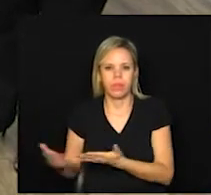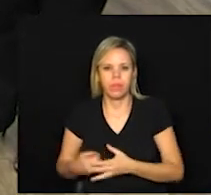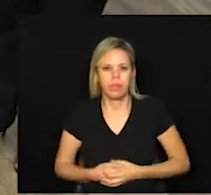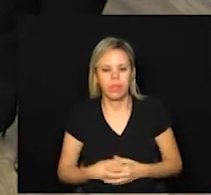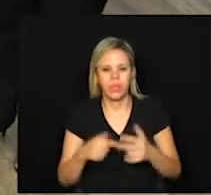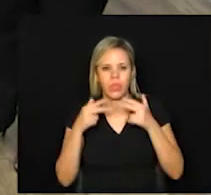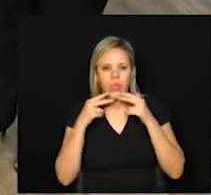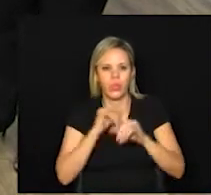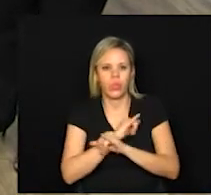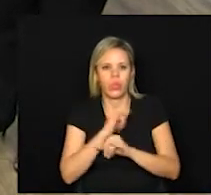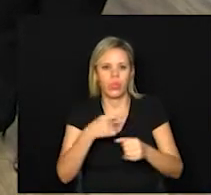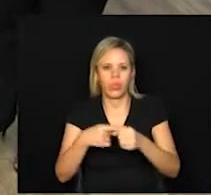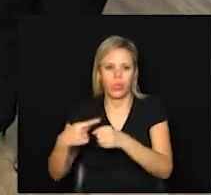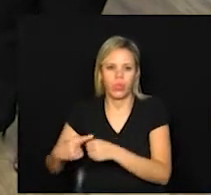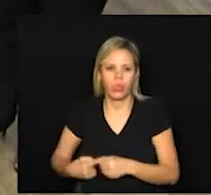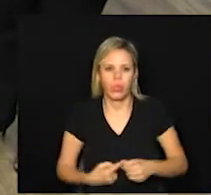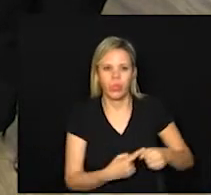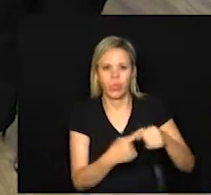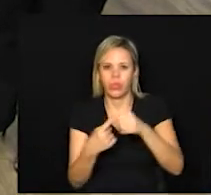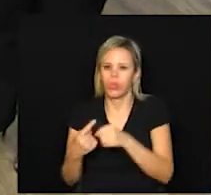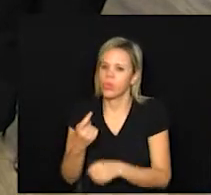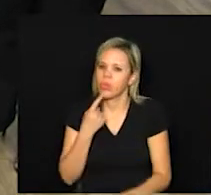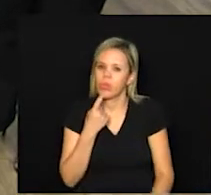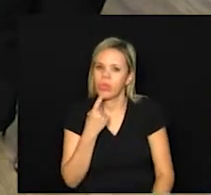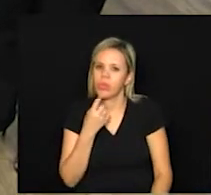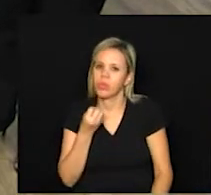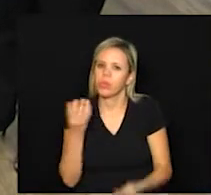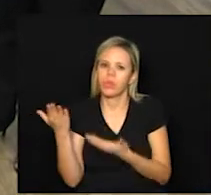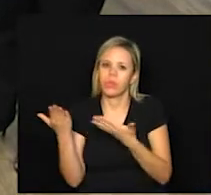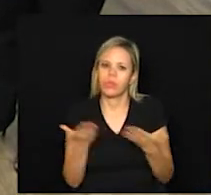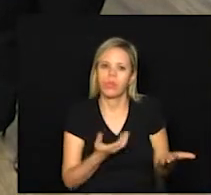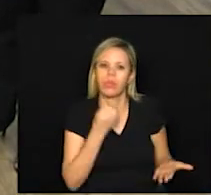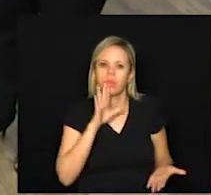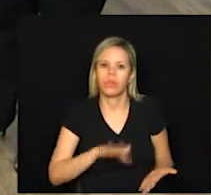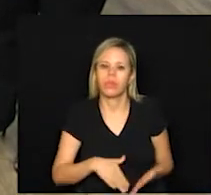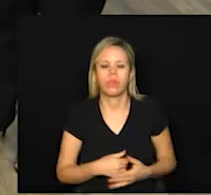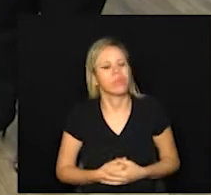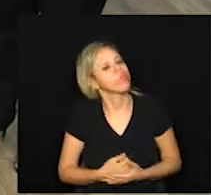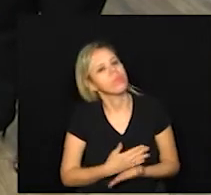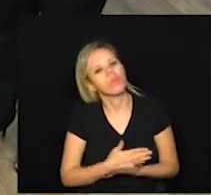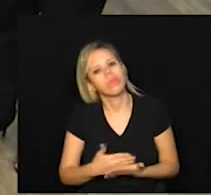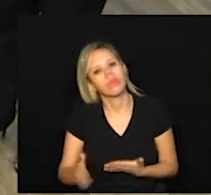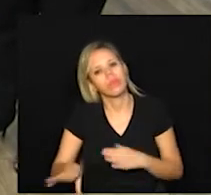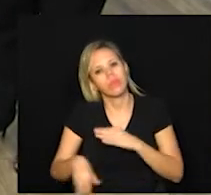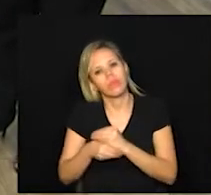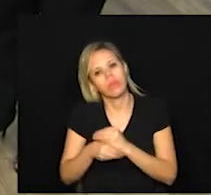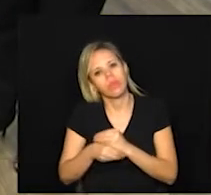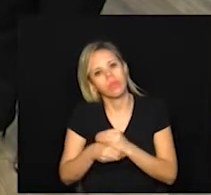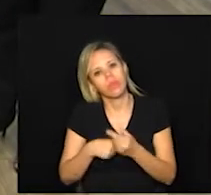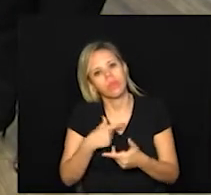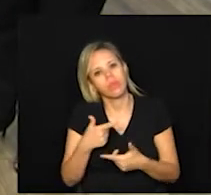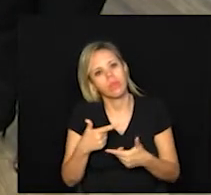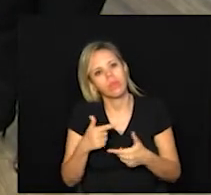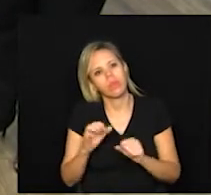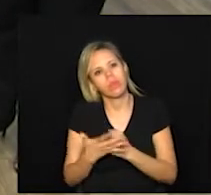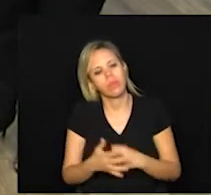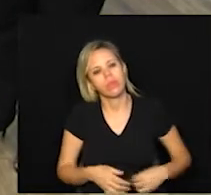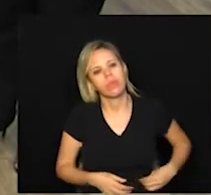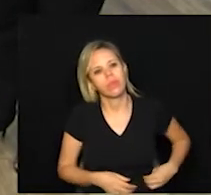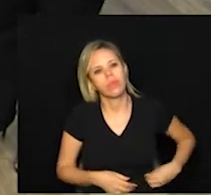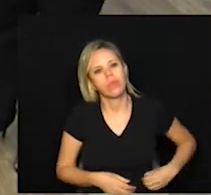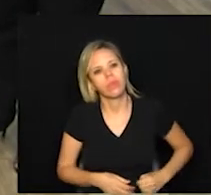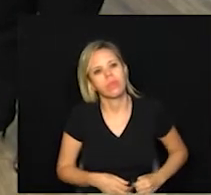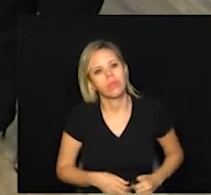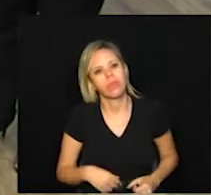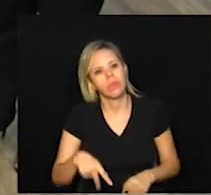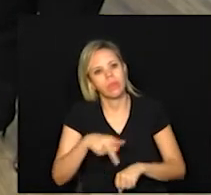as notícias da metrópole de Campinas. Seja bem-vindo e boa tarde. A gente começa atualizando os casos da Covid-19 no